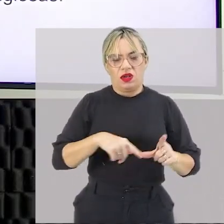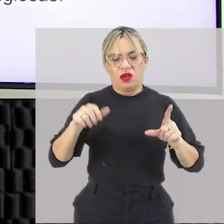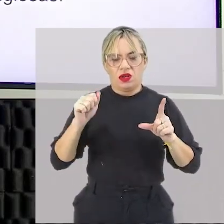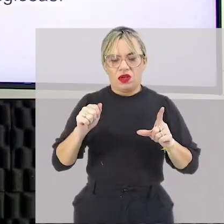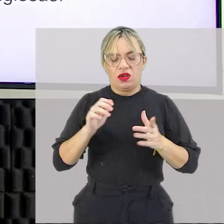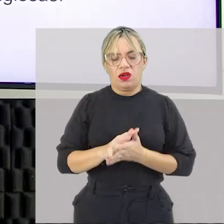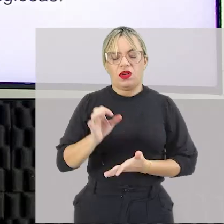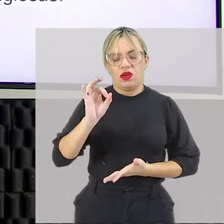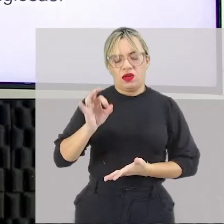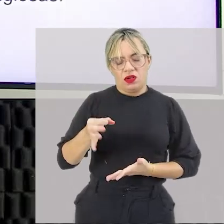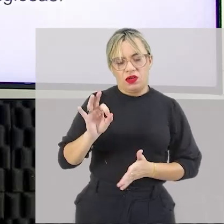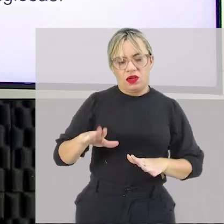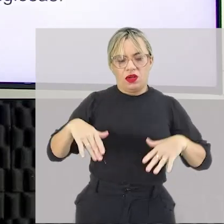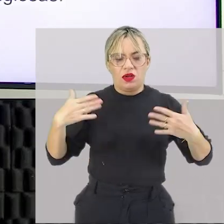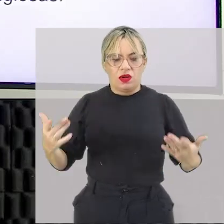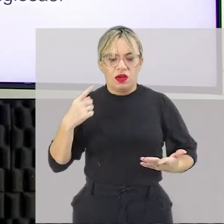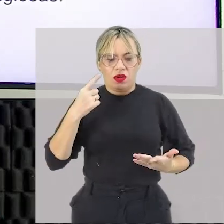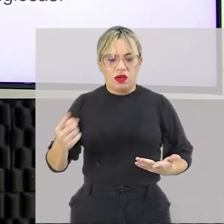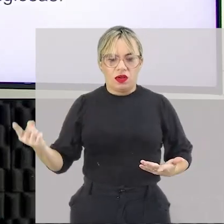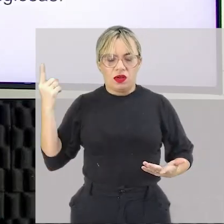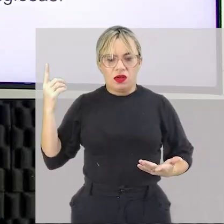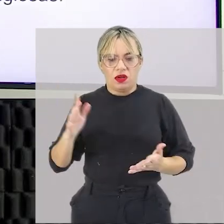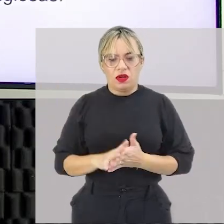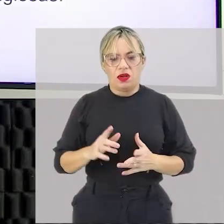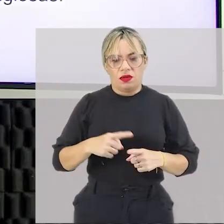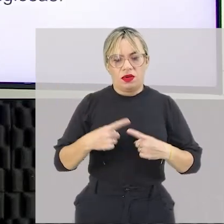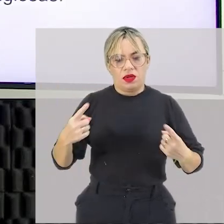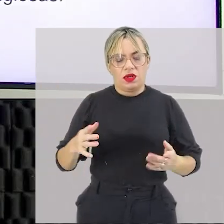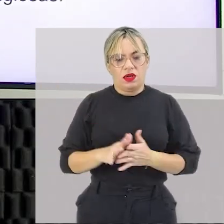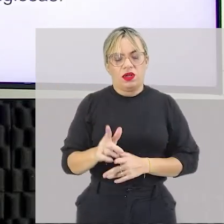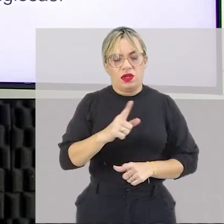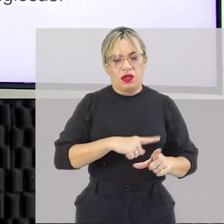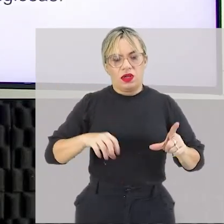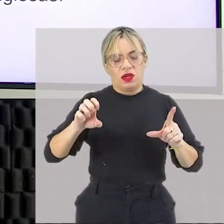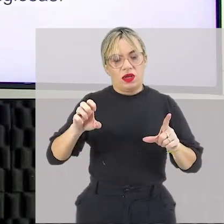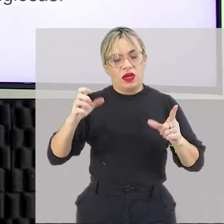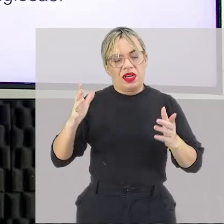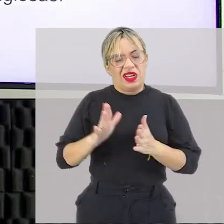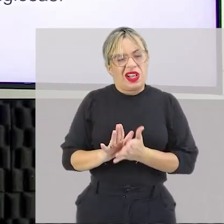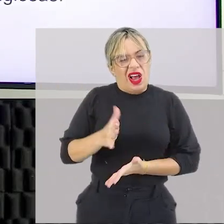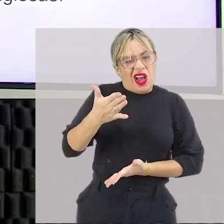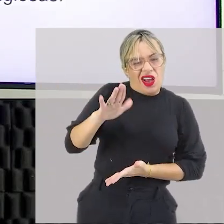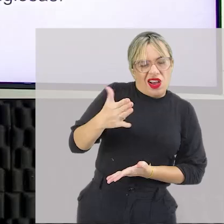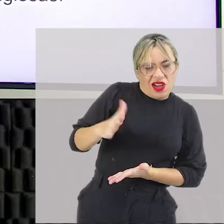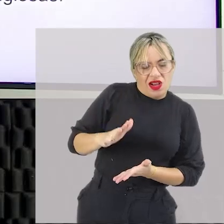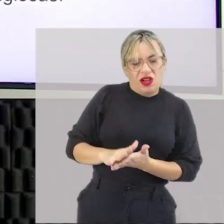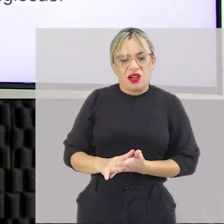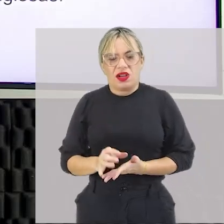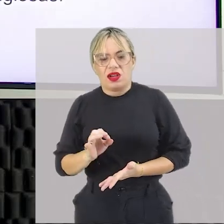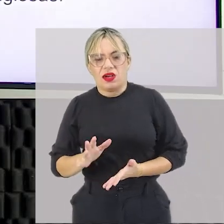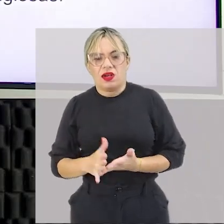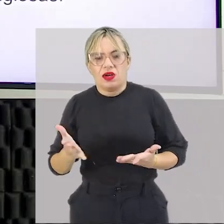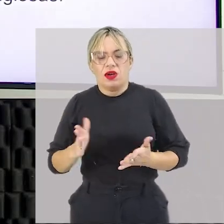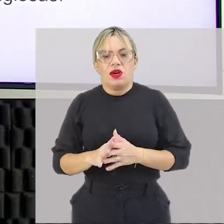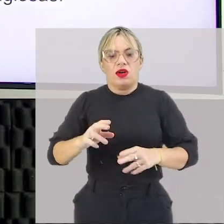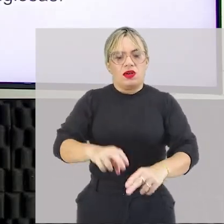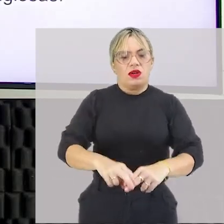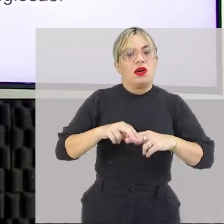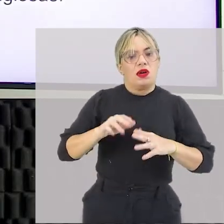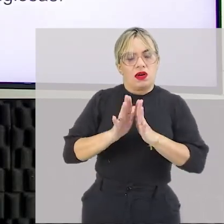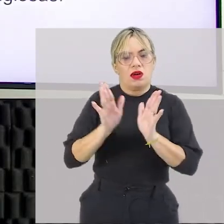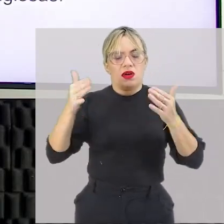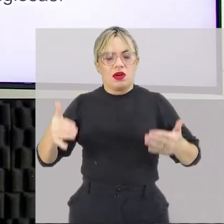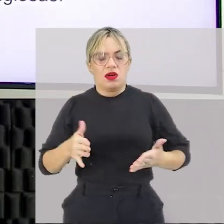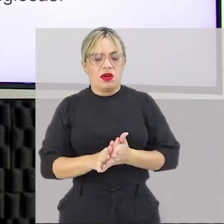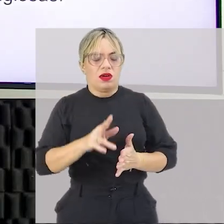Letra A seria a opção correta nessa questão. Mas a letra E é uma distratora muito importante, então por isso que você precisa estar atento ao que